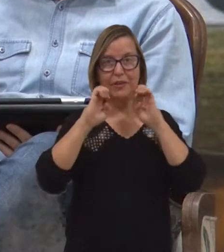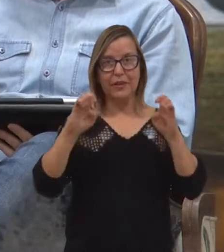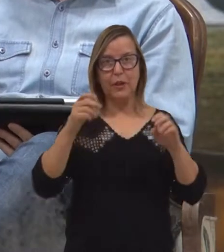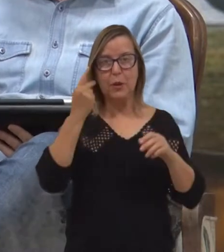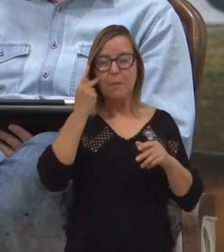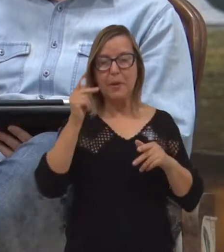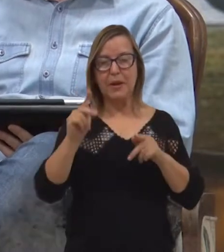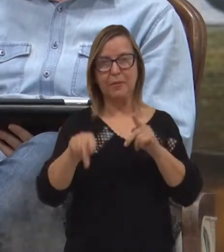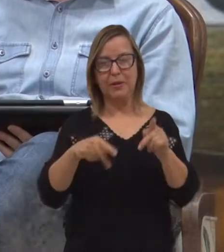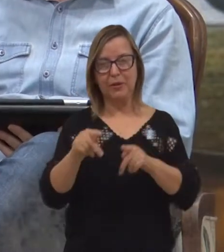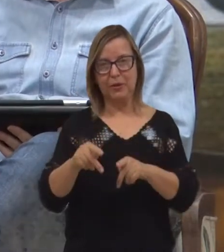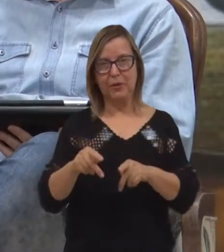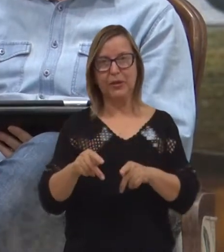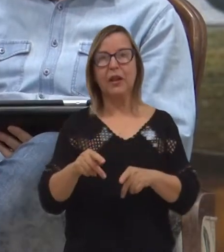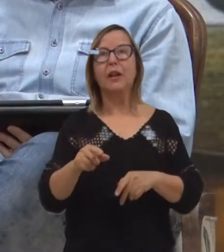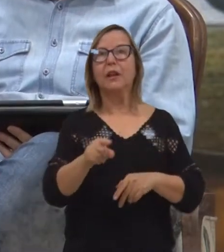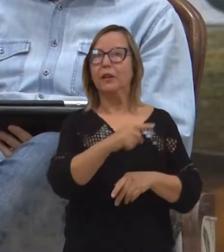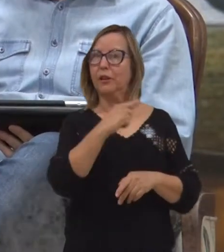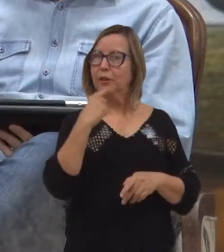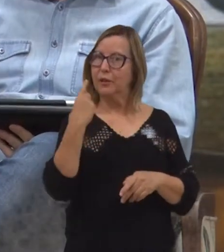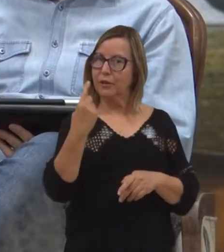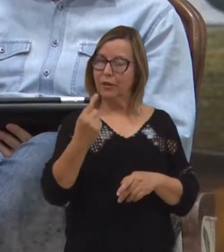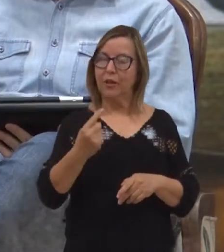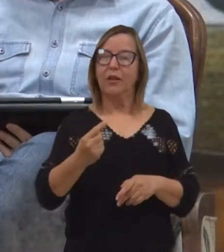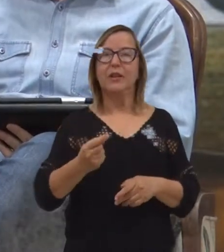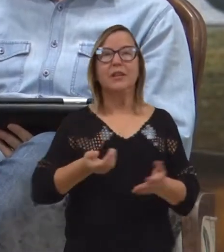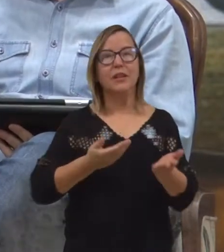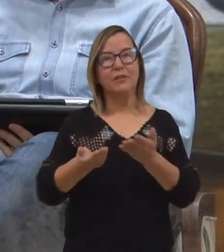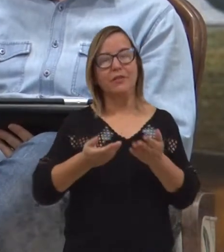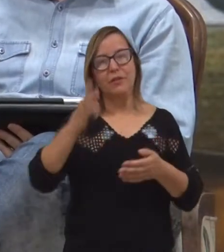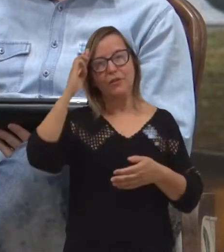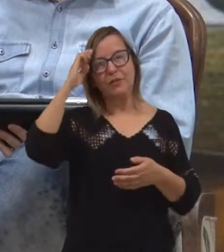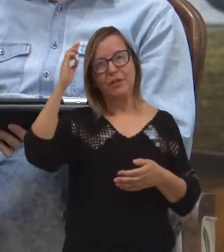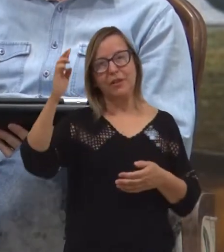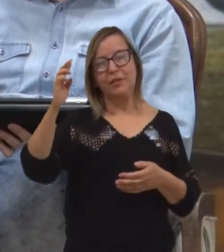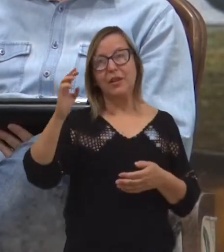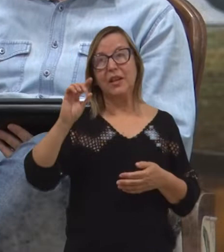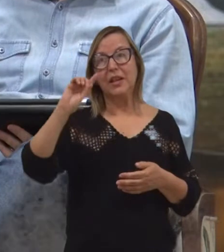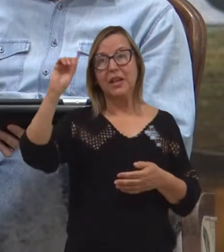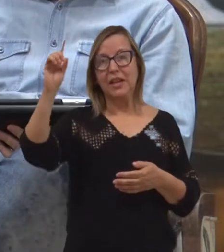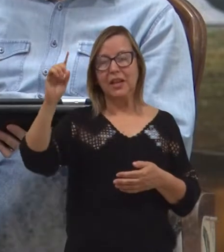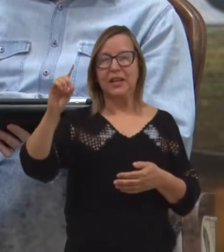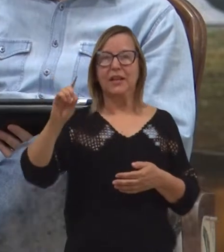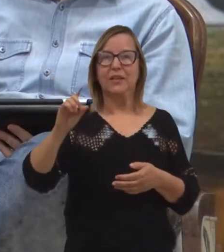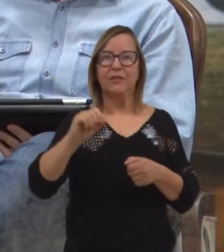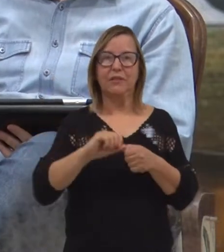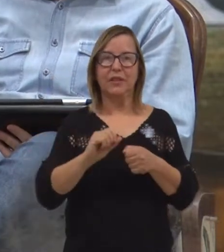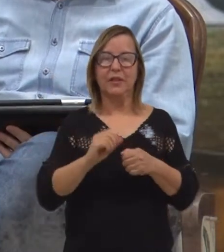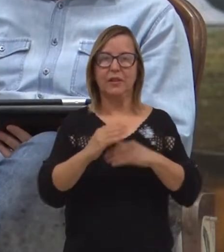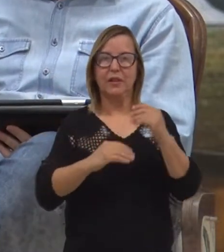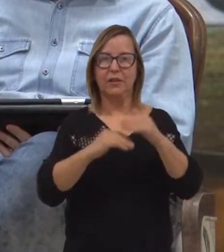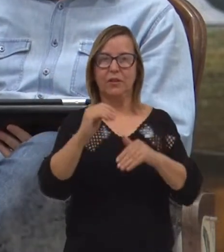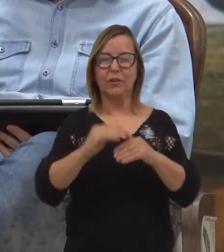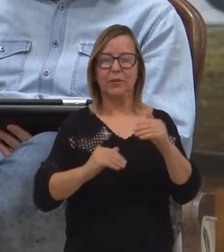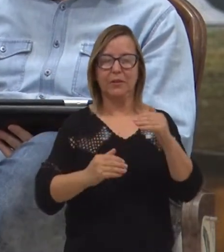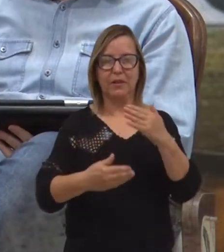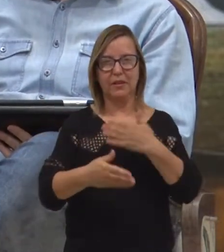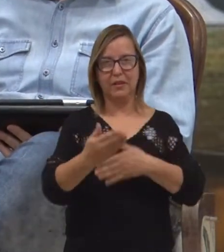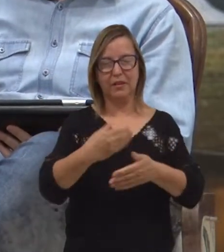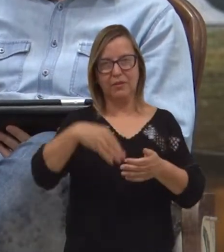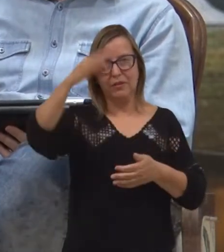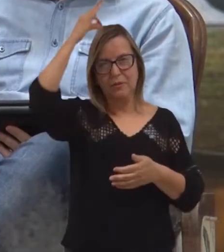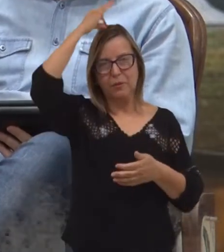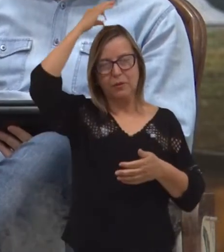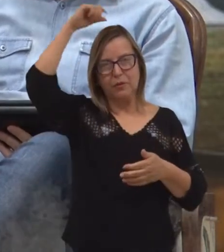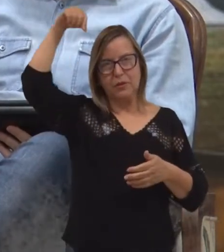estamos a serviço do Senhor. Sim. Né? Ele agindo em nós através do Espírito Santo, Ele age e nós